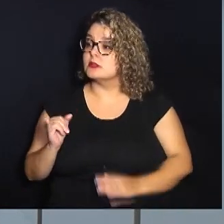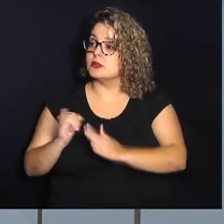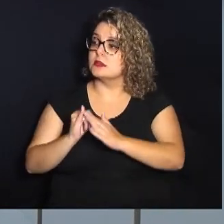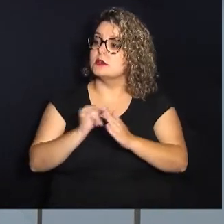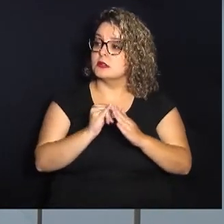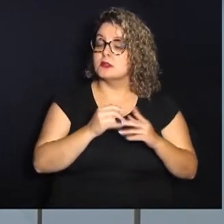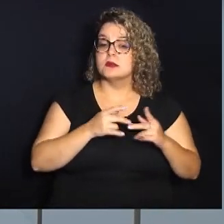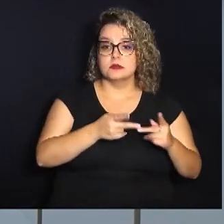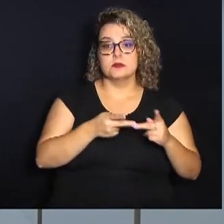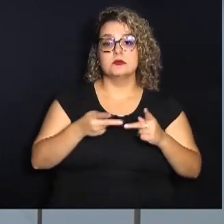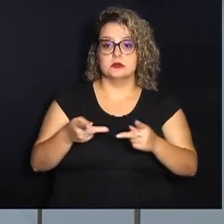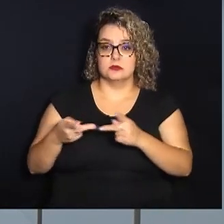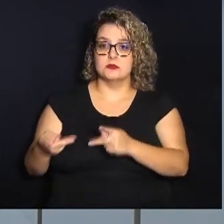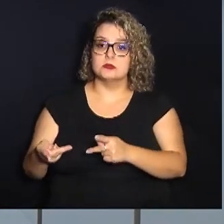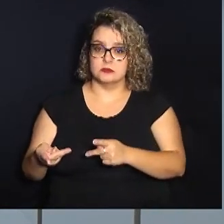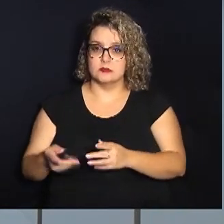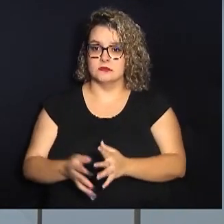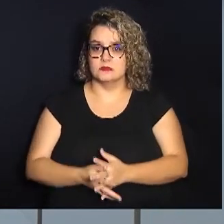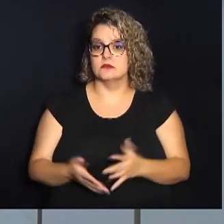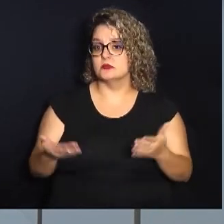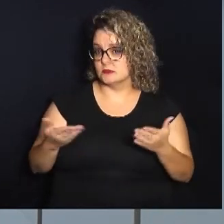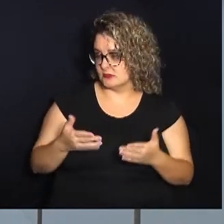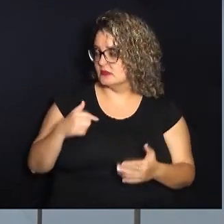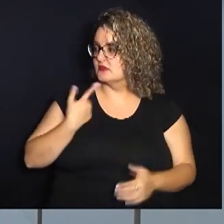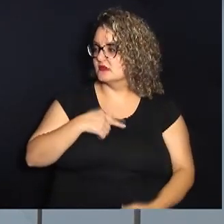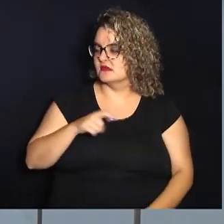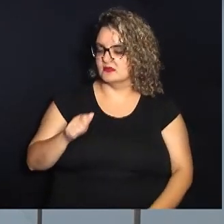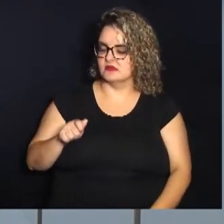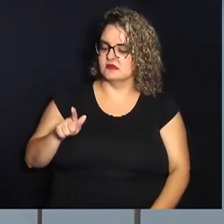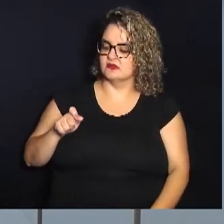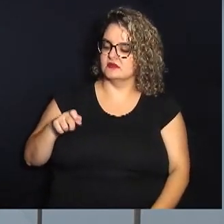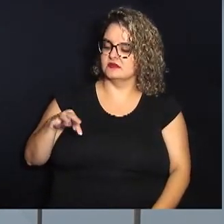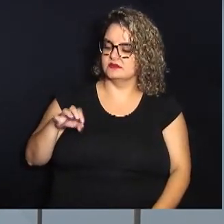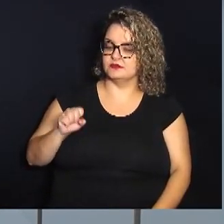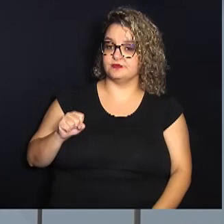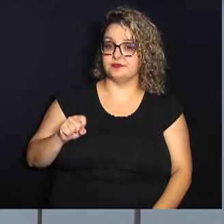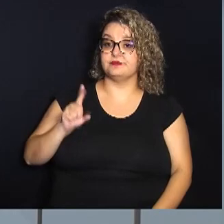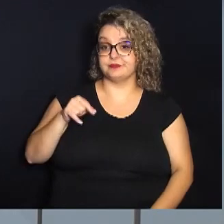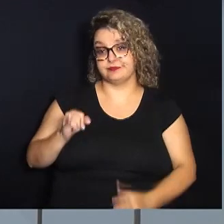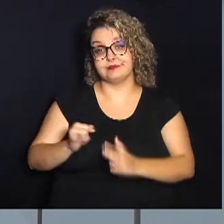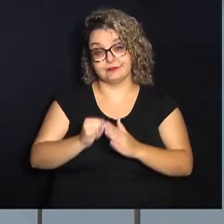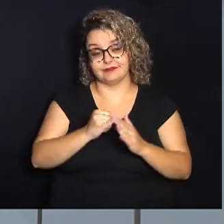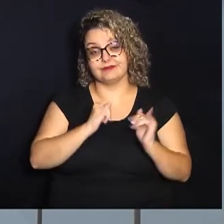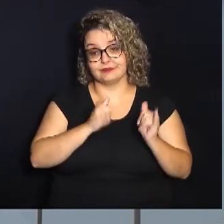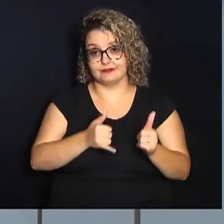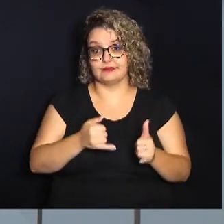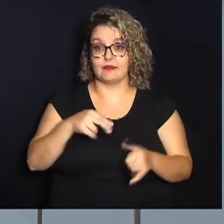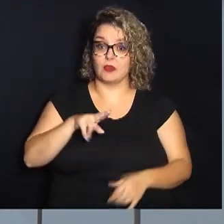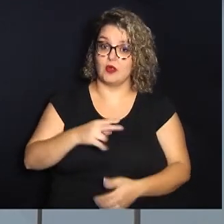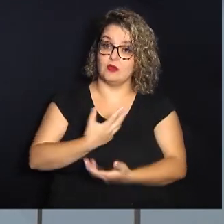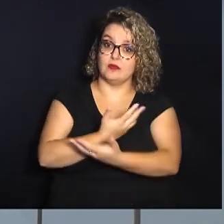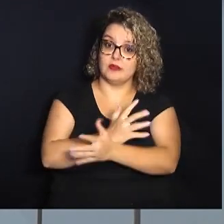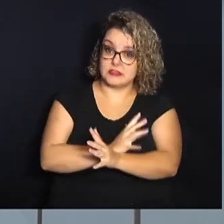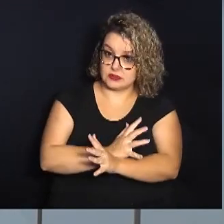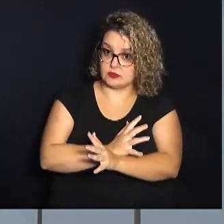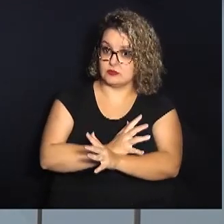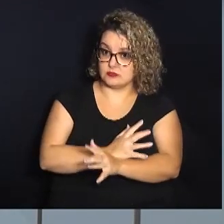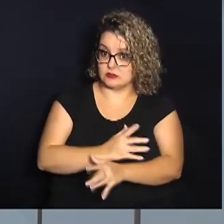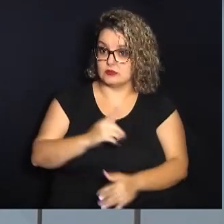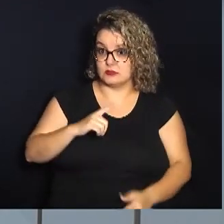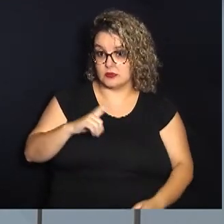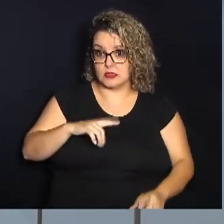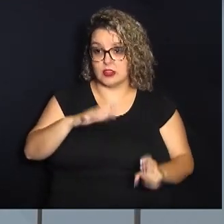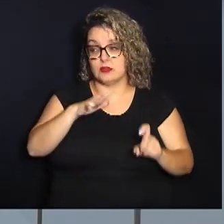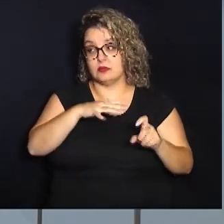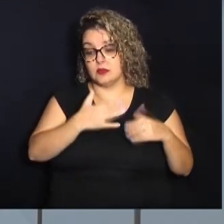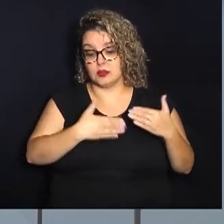gente visita, né, hoje com os nossos agentes, eles são imóveis abandonados ou desocupados. A gente tem um rito, né, que a